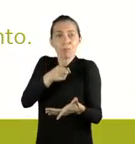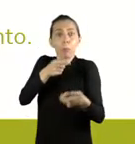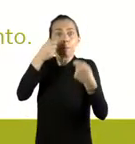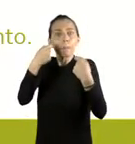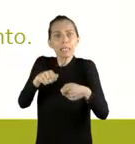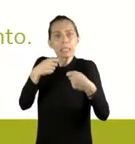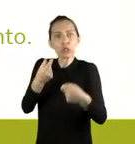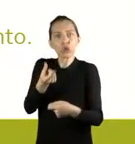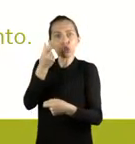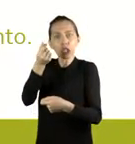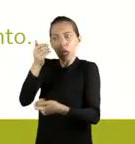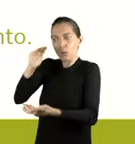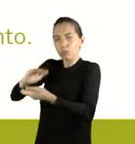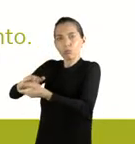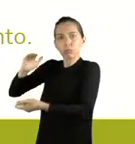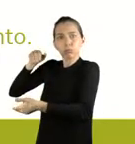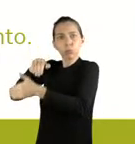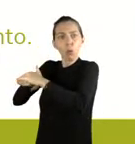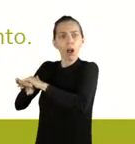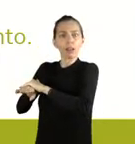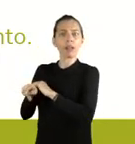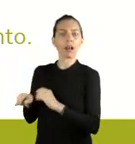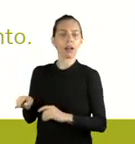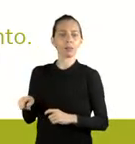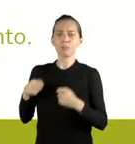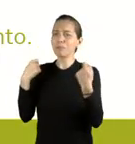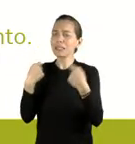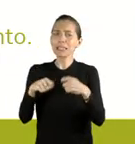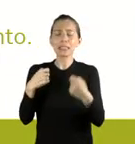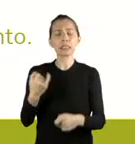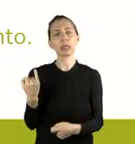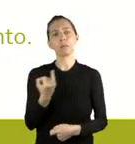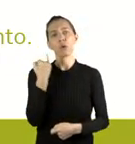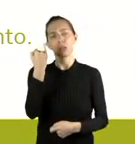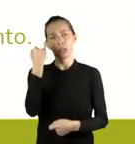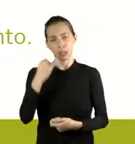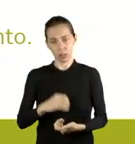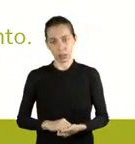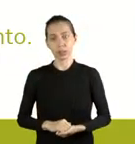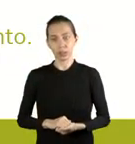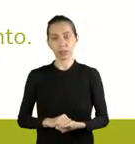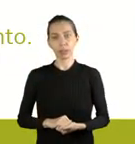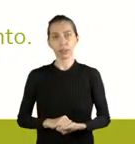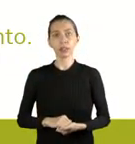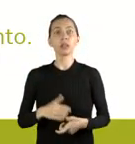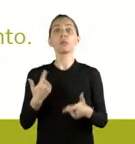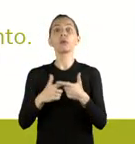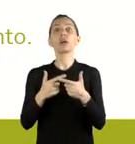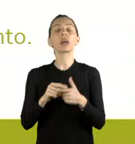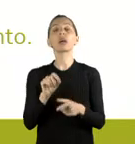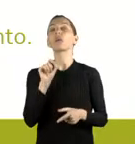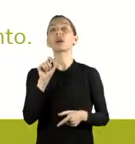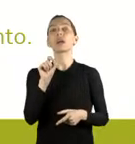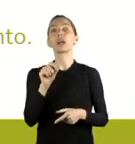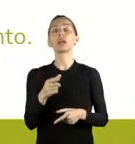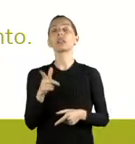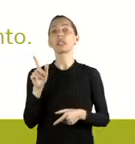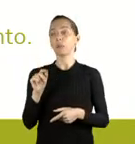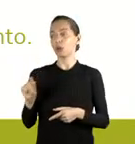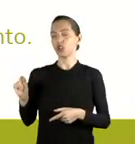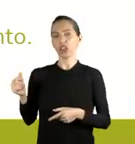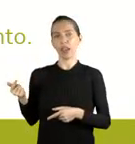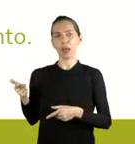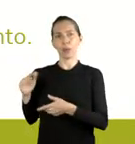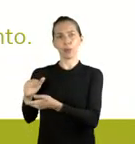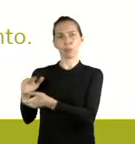de emergência, cara. Você precisa de uma reserva de emergência, por quê? De novo, eu sei que está